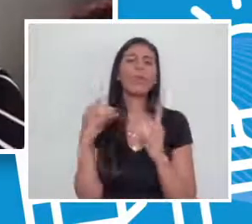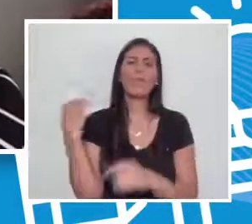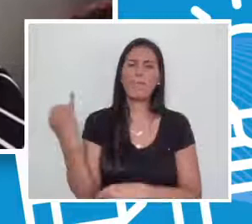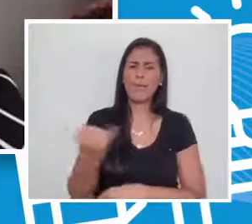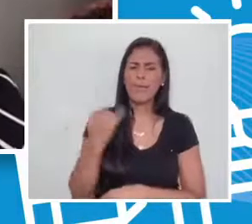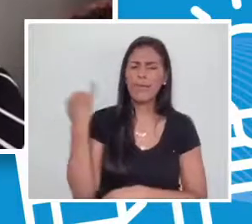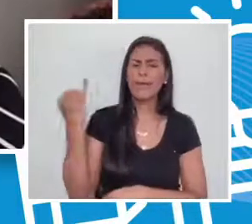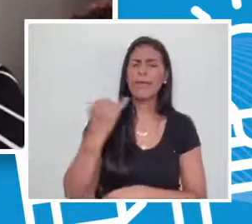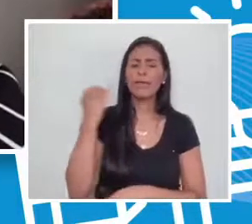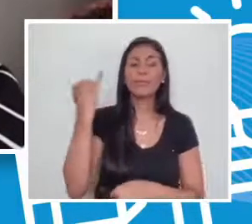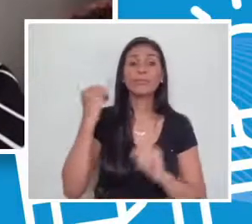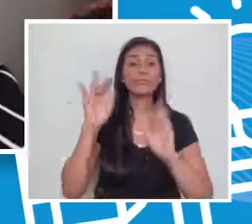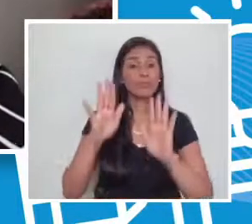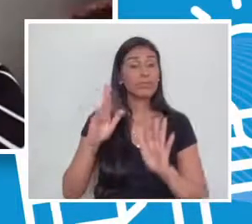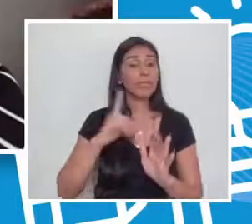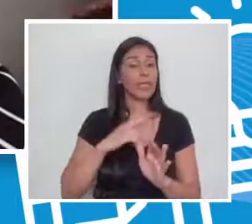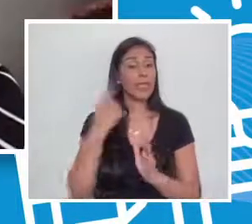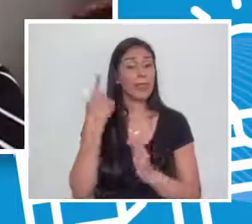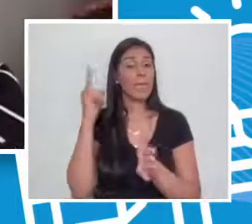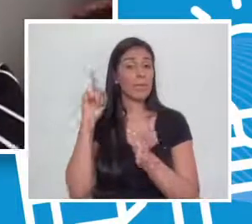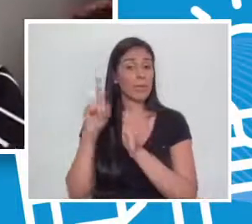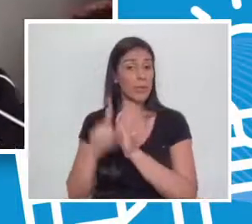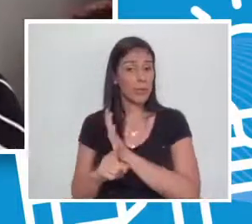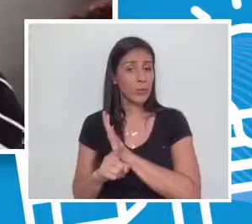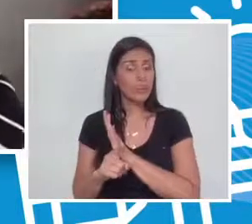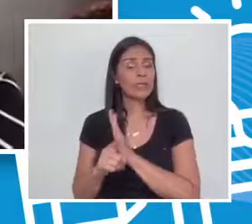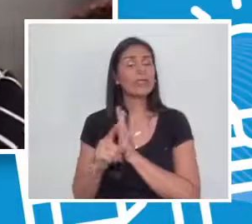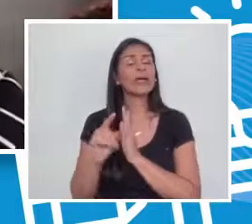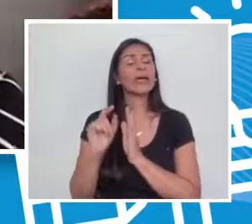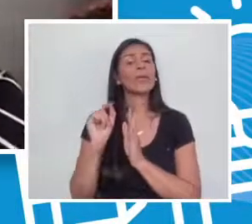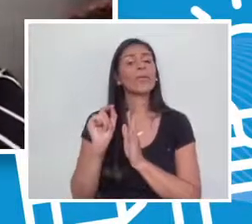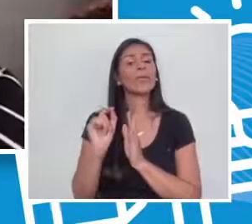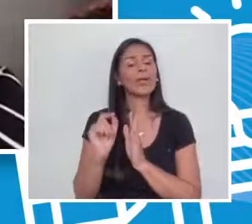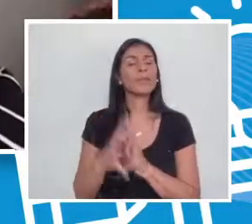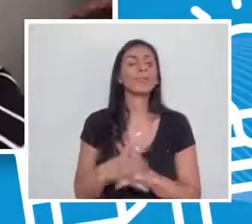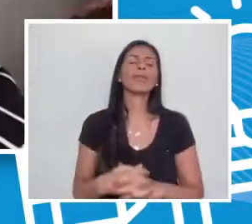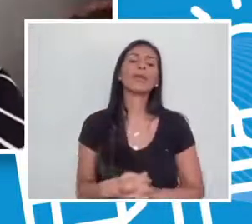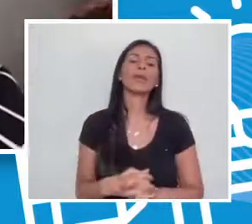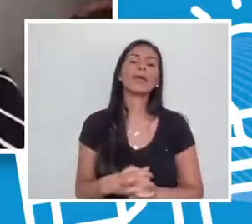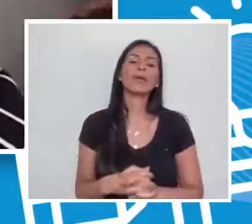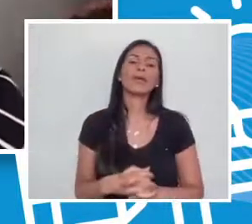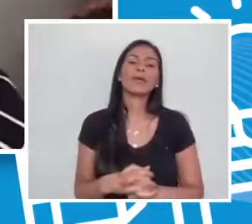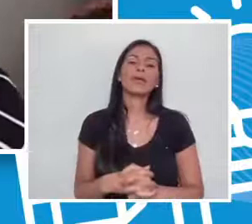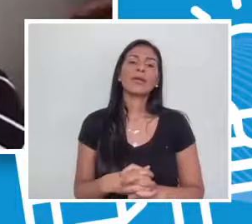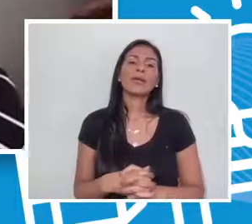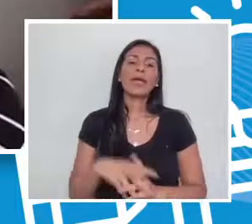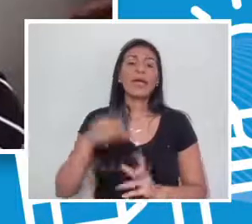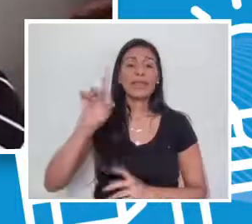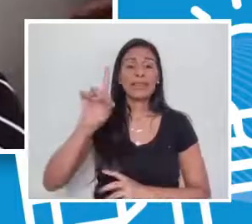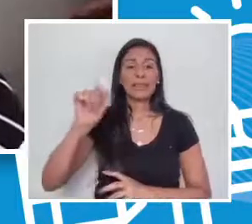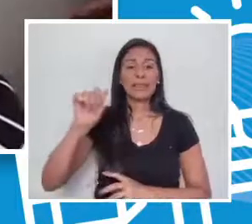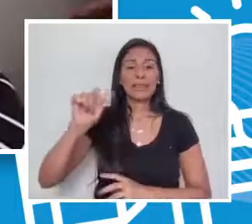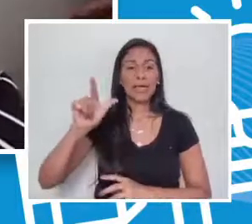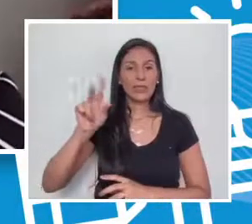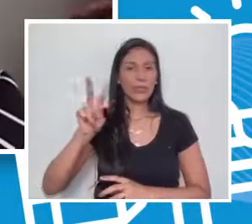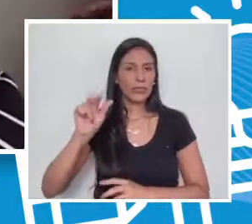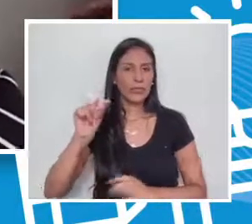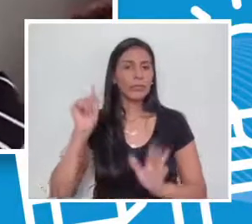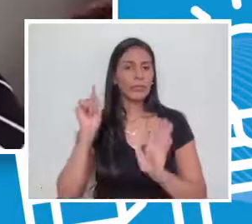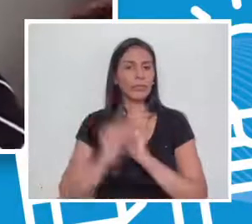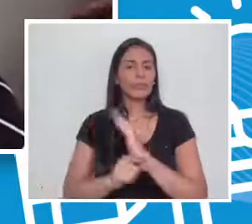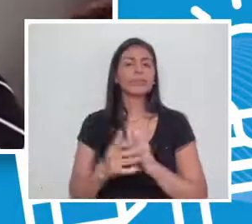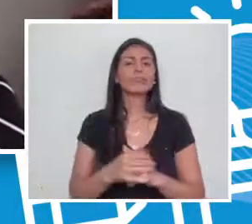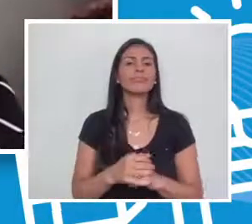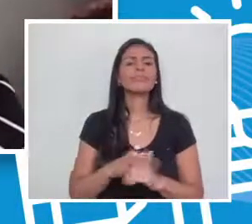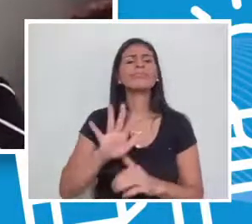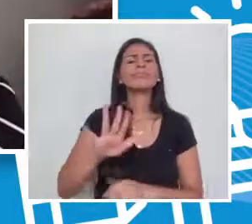uma questão aqui, certo, que está perguntando assim: olha, da Dalva Ferraz, considerando esse campo